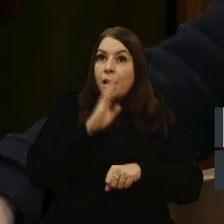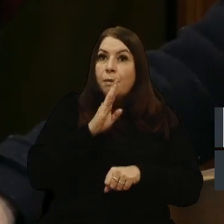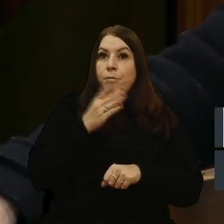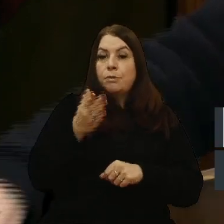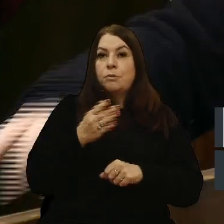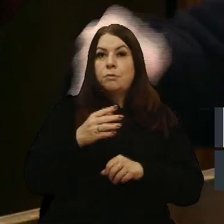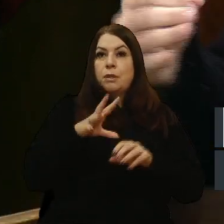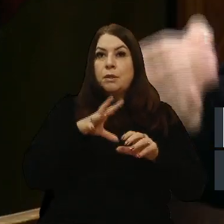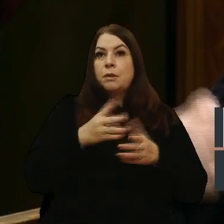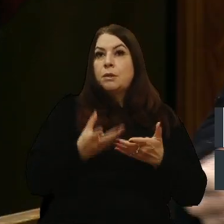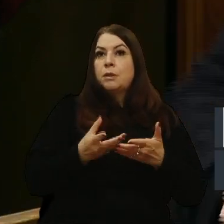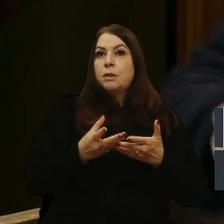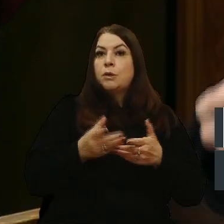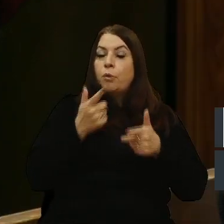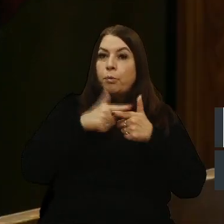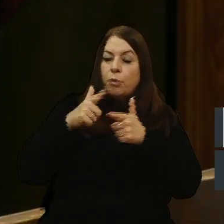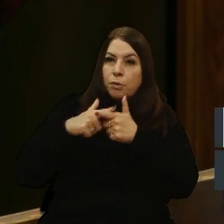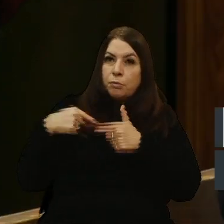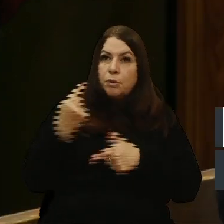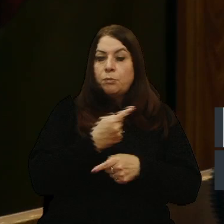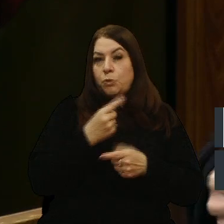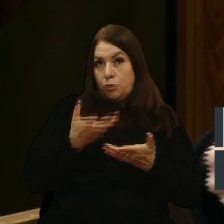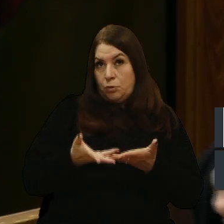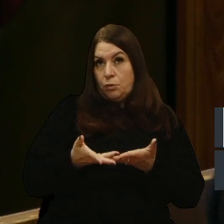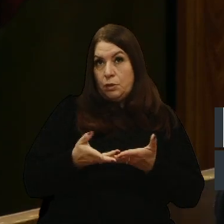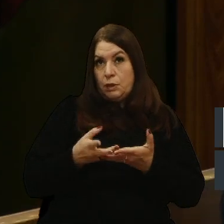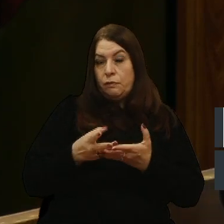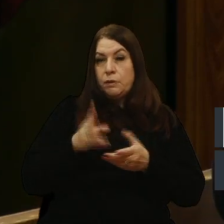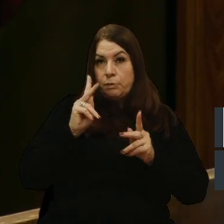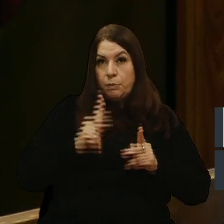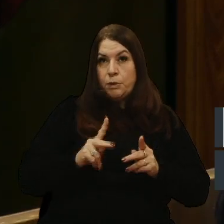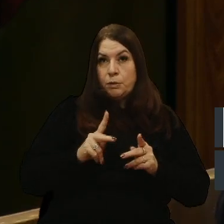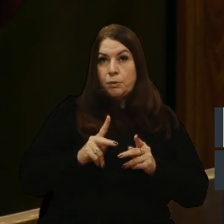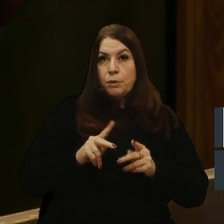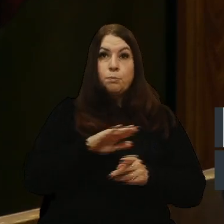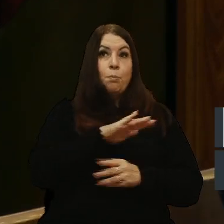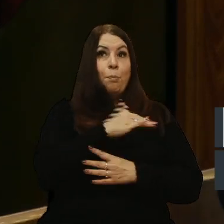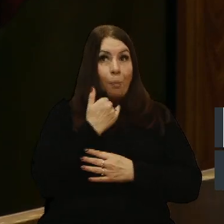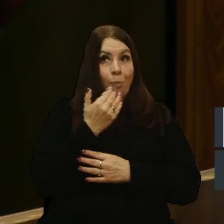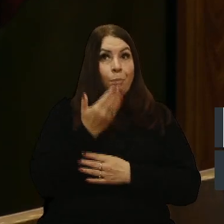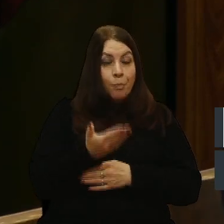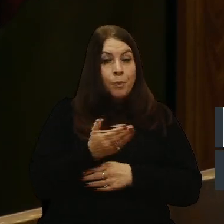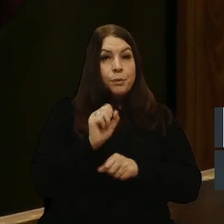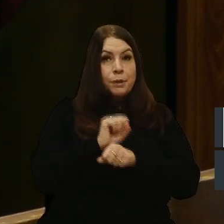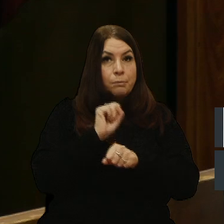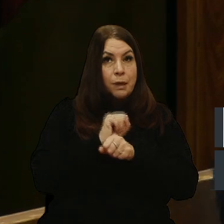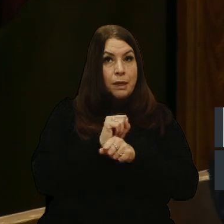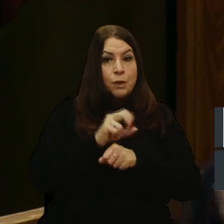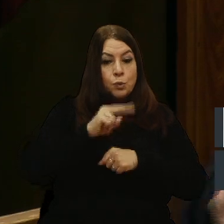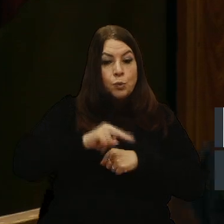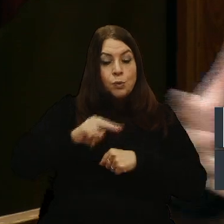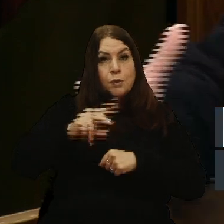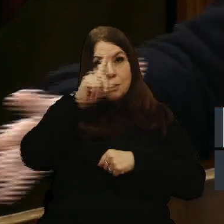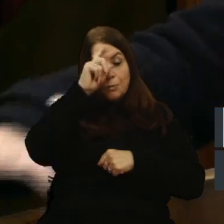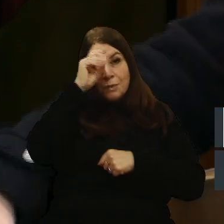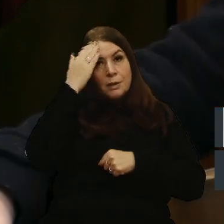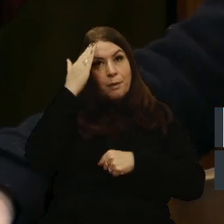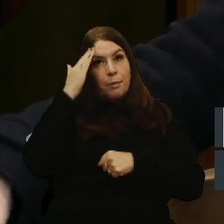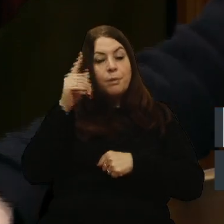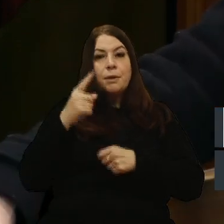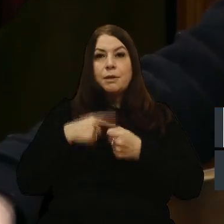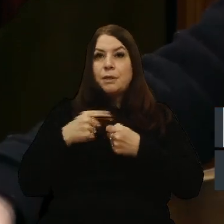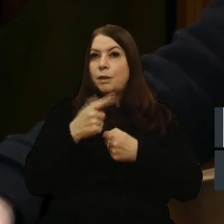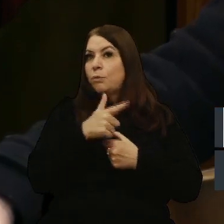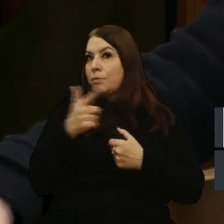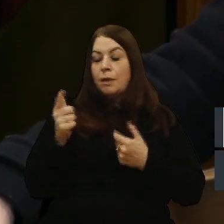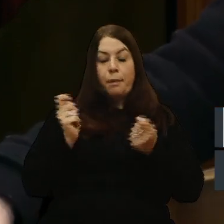essa ocupação, um problema que hoje faz com que pessoas percam vidas, esperando leitos que nós sabemos que a nossa cidade já não